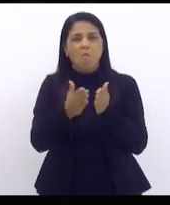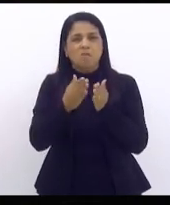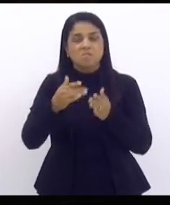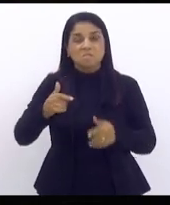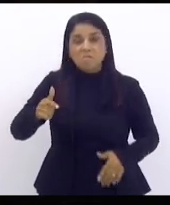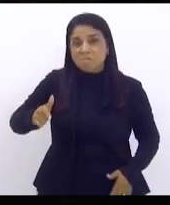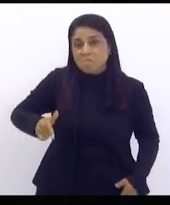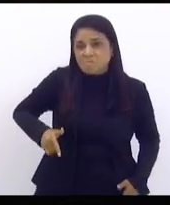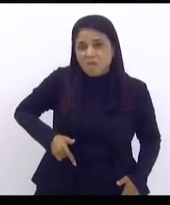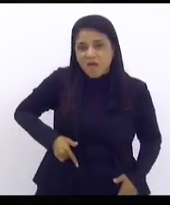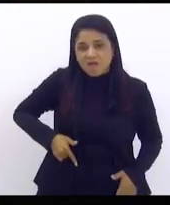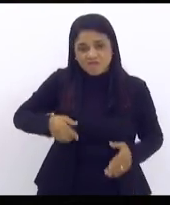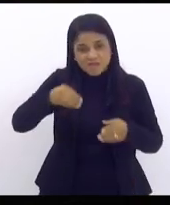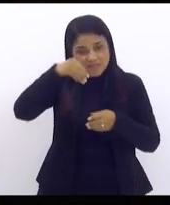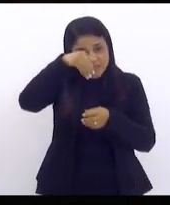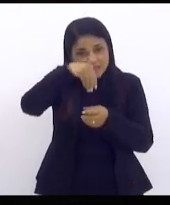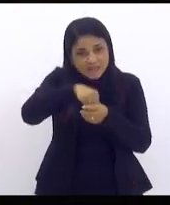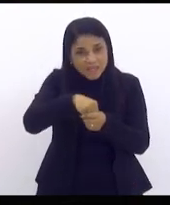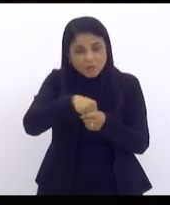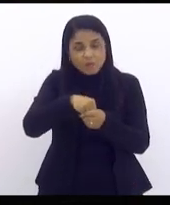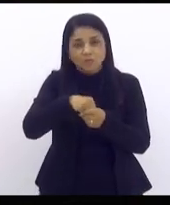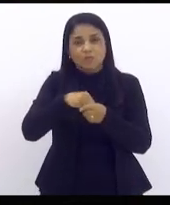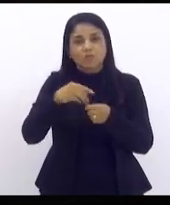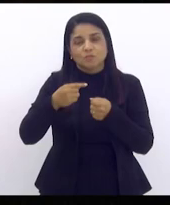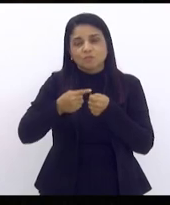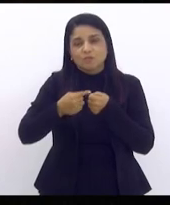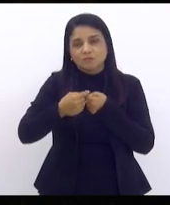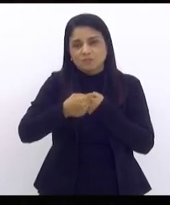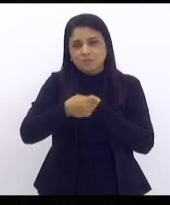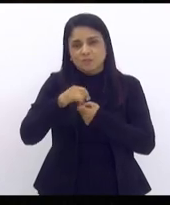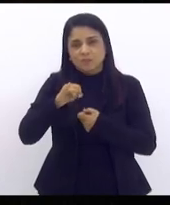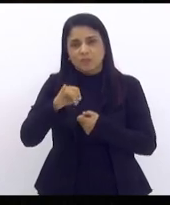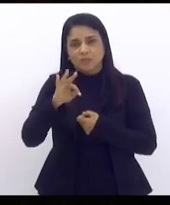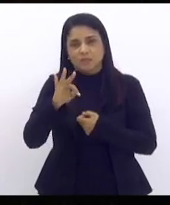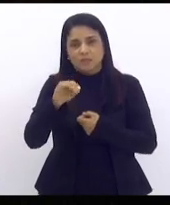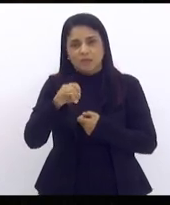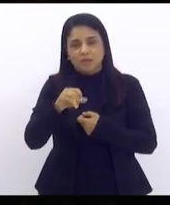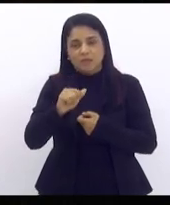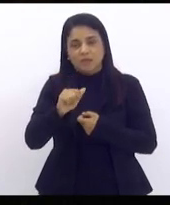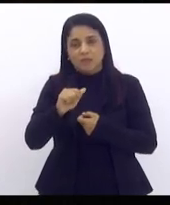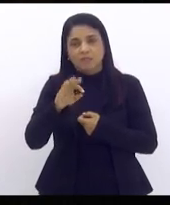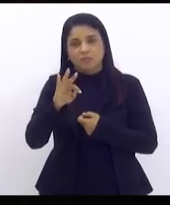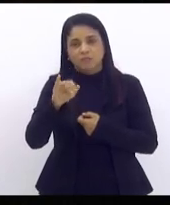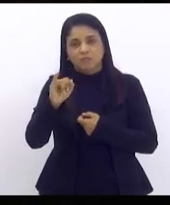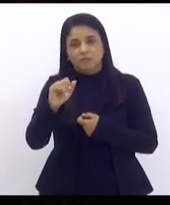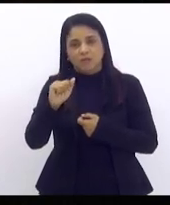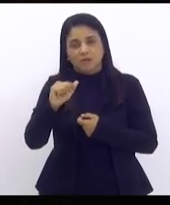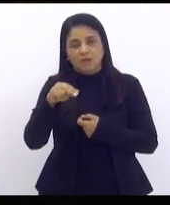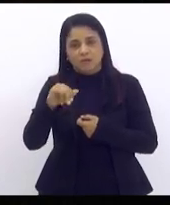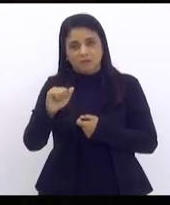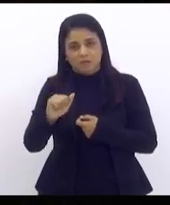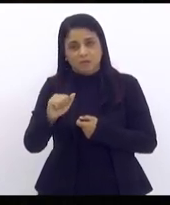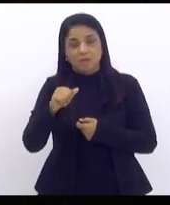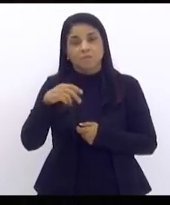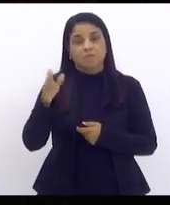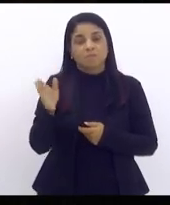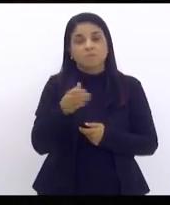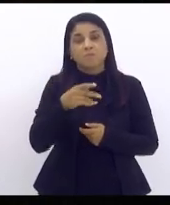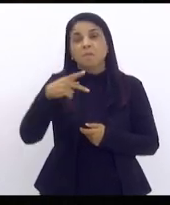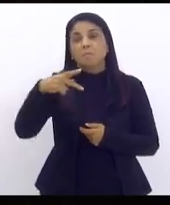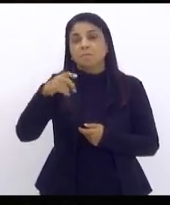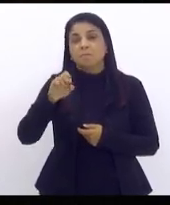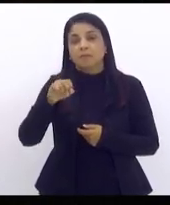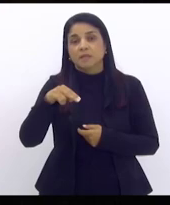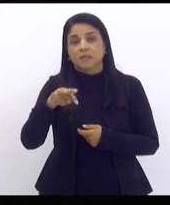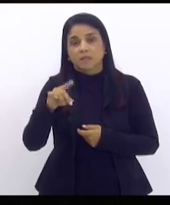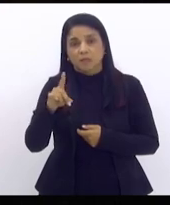para dentro do seu quintal, para dentro do seu município, afetando Itatiaia, afetando Penedo, afetando o turismo local.